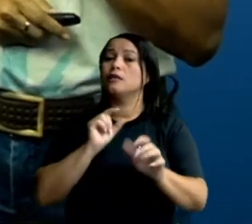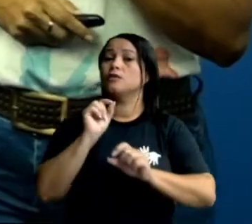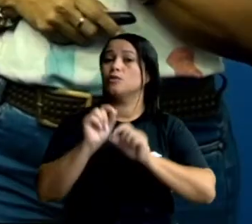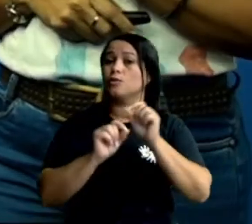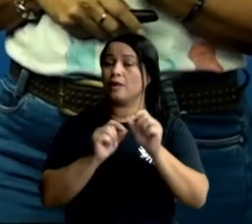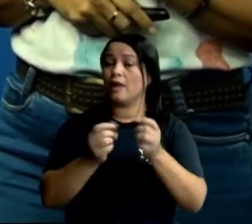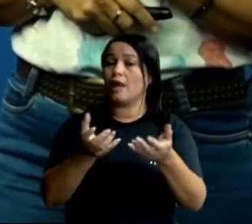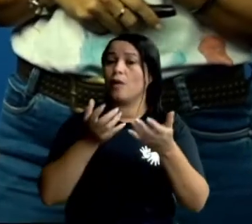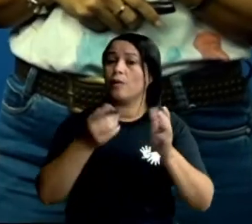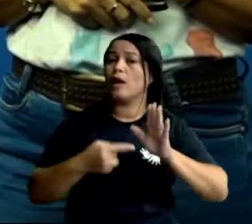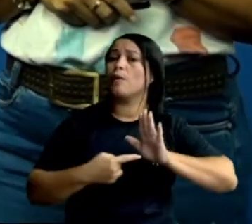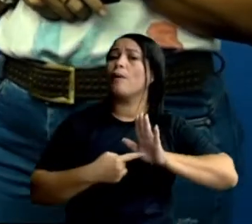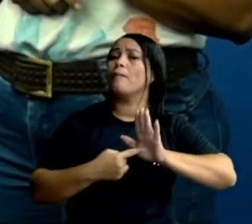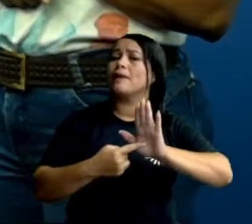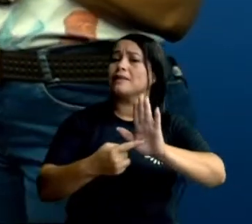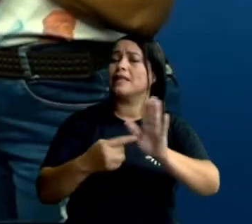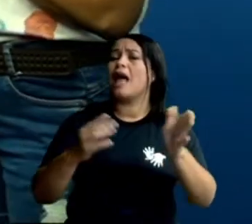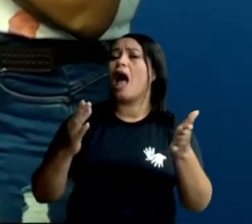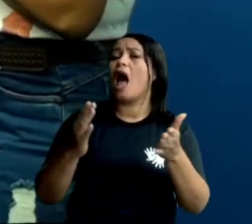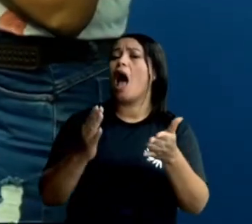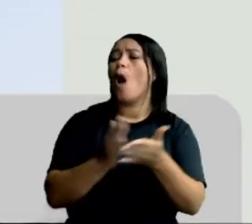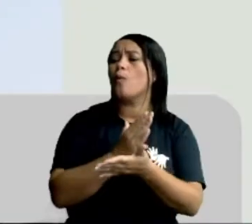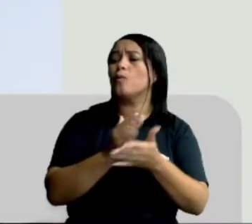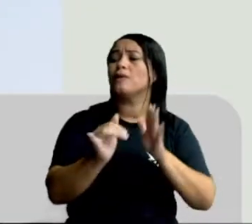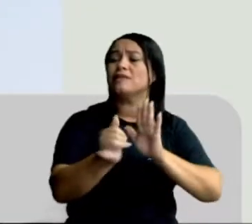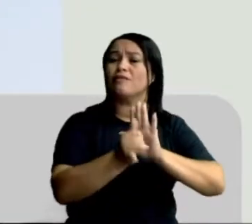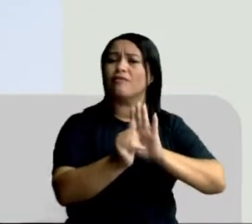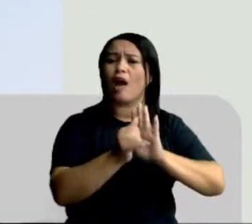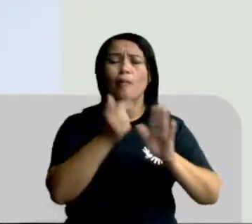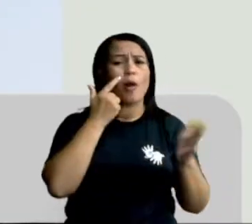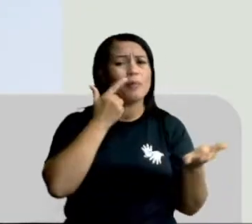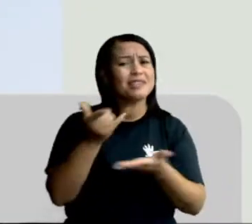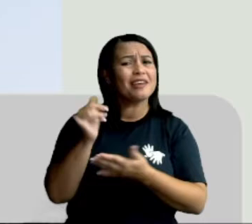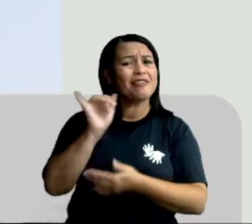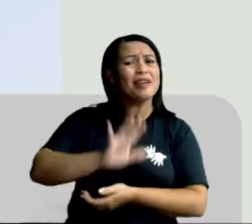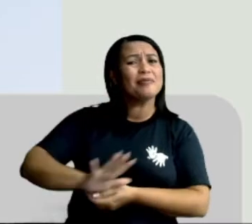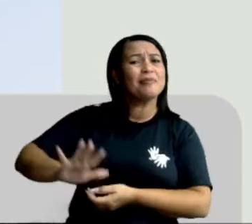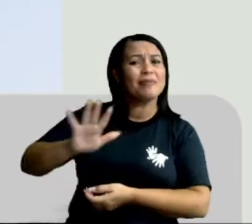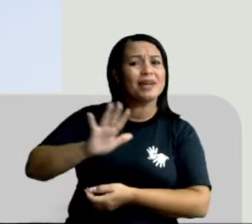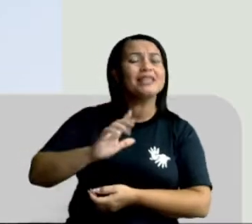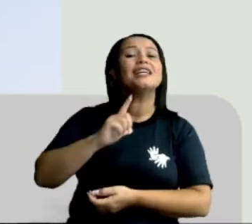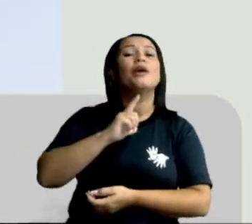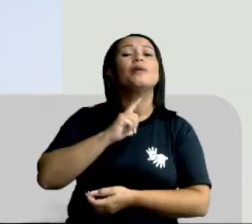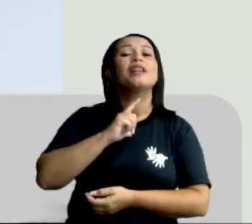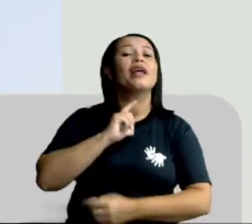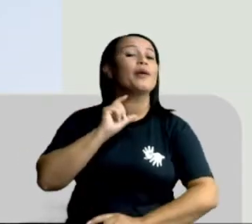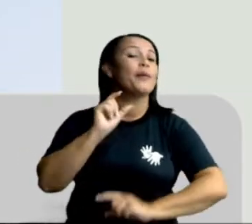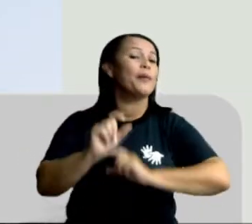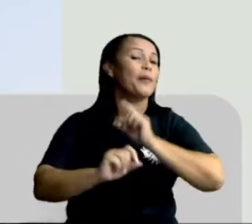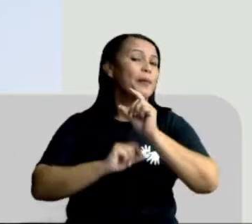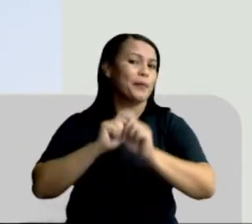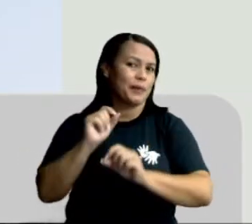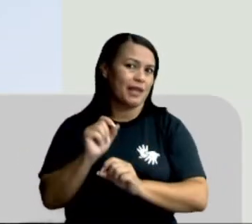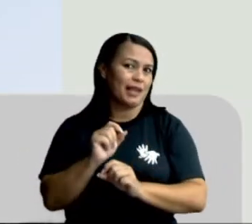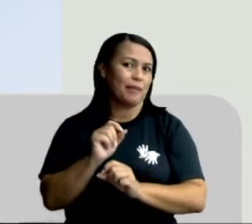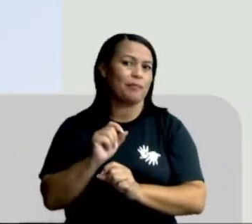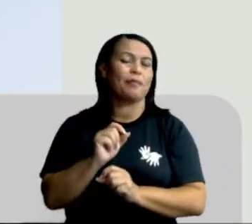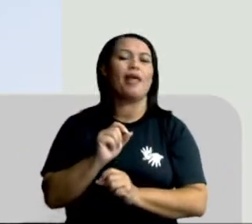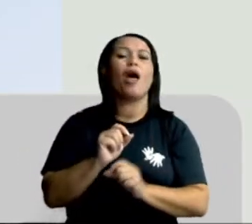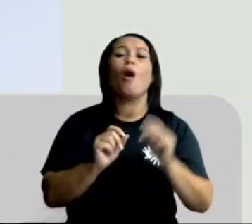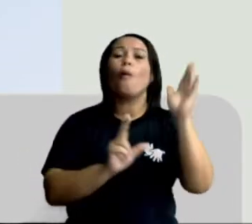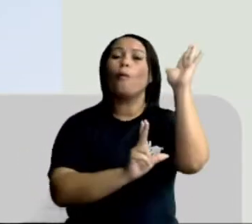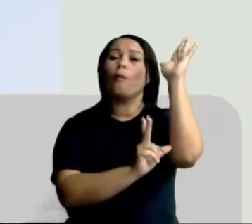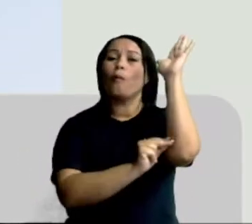eu quero apresentar para vocês alguma fábula. Olha só essa imagem. Eu tenho aqui uma